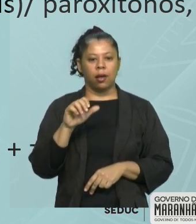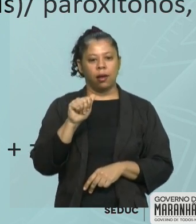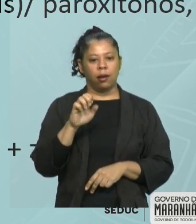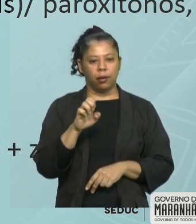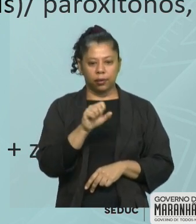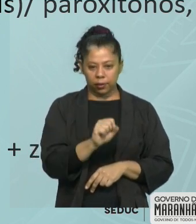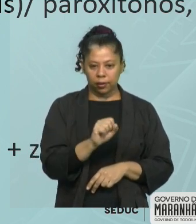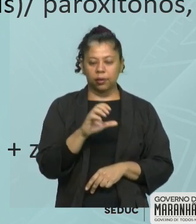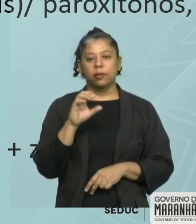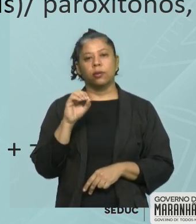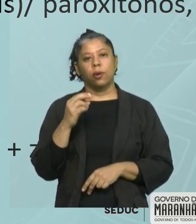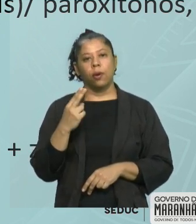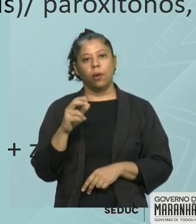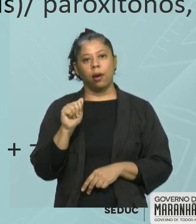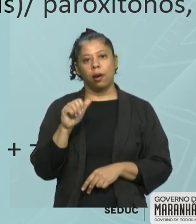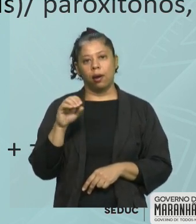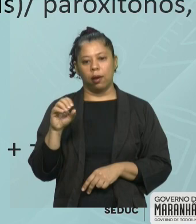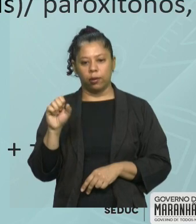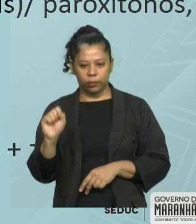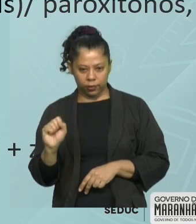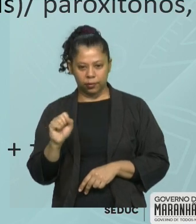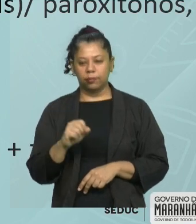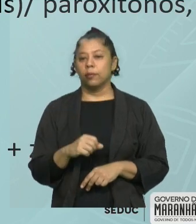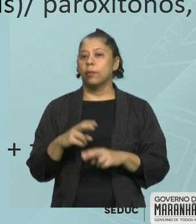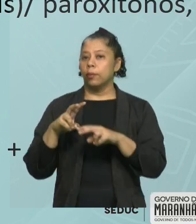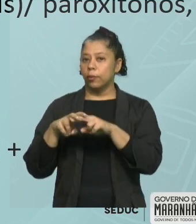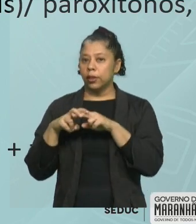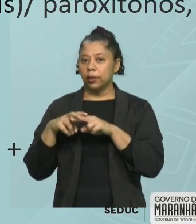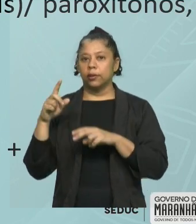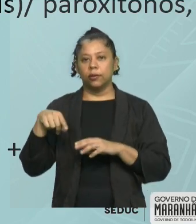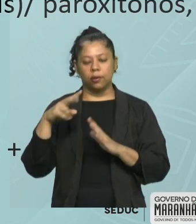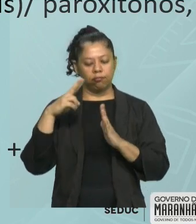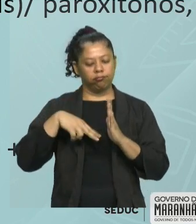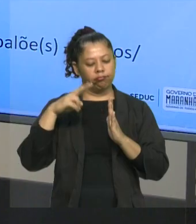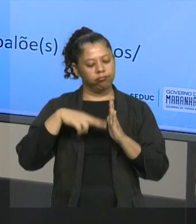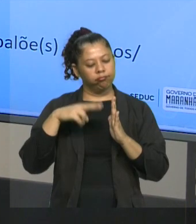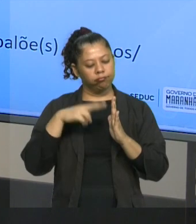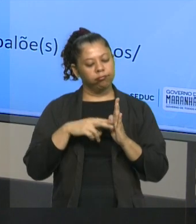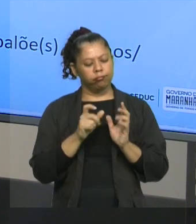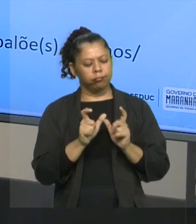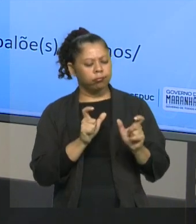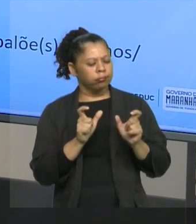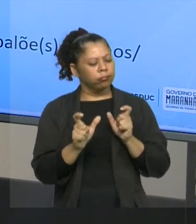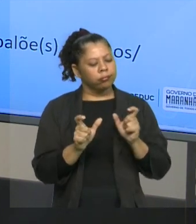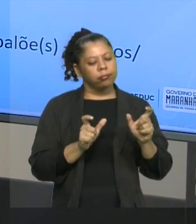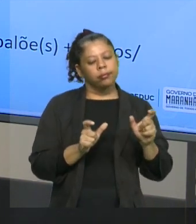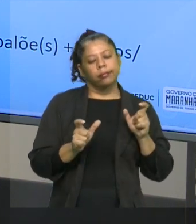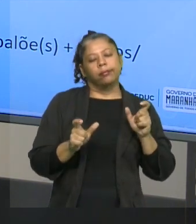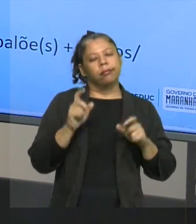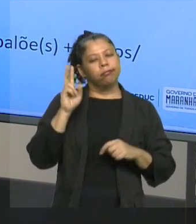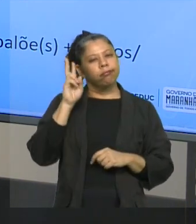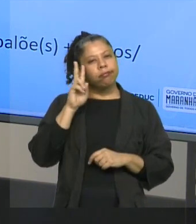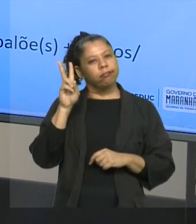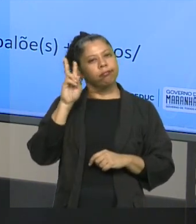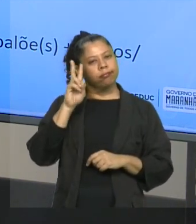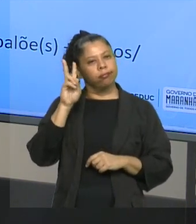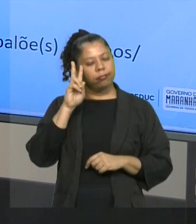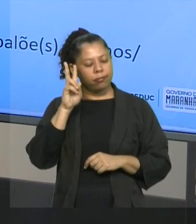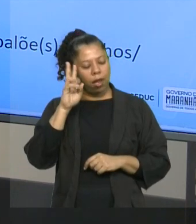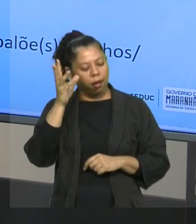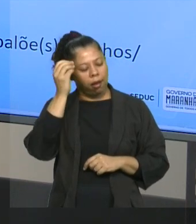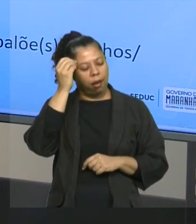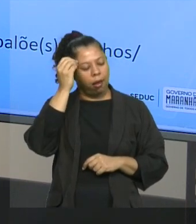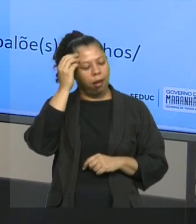isso que eu falo de leitura, porque a familiaridade das palavras virão a partir da